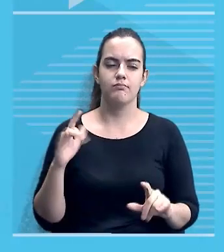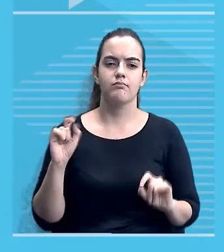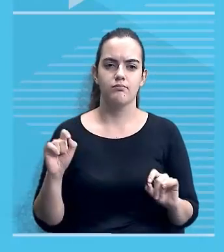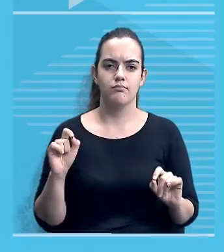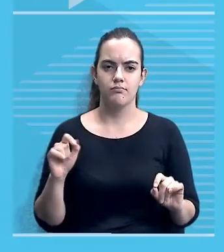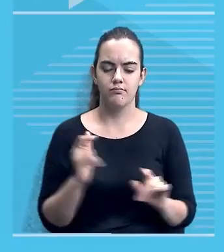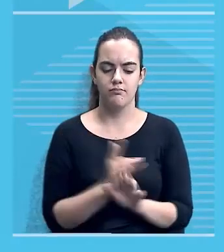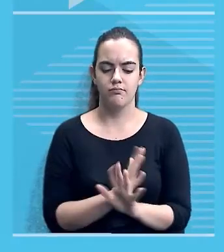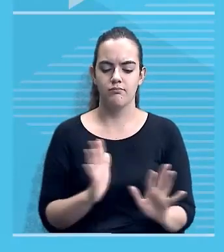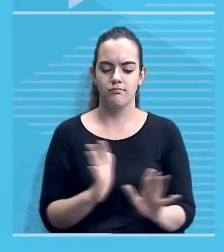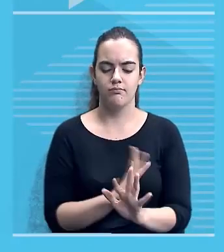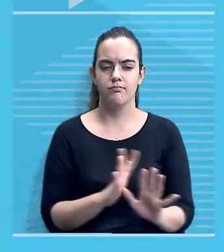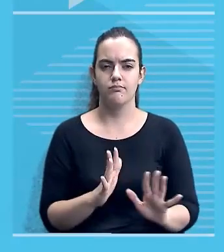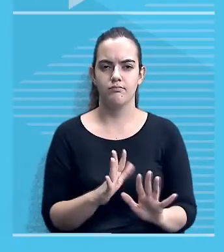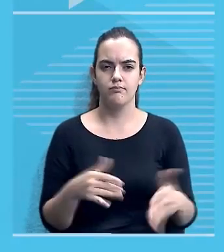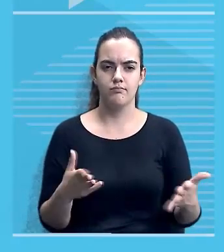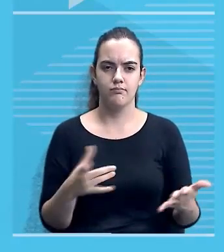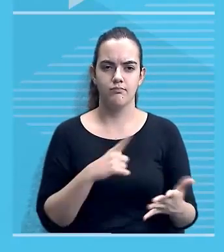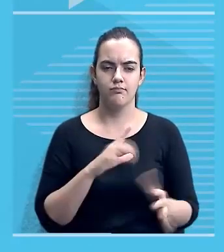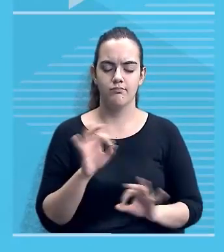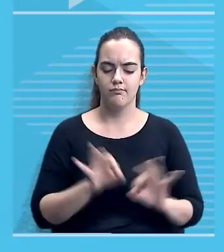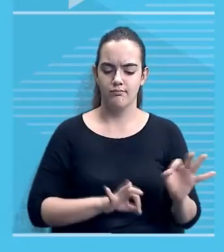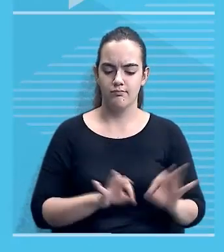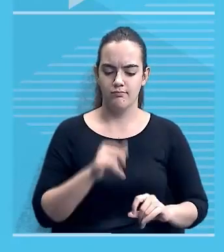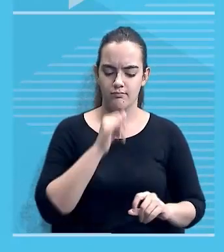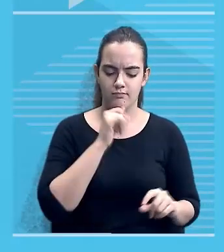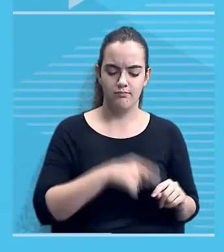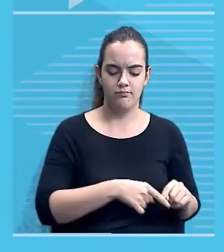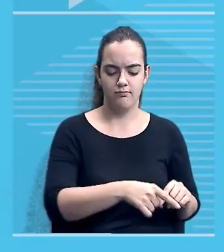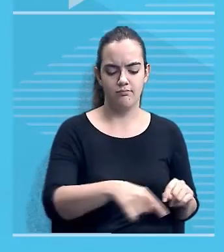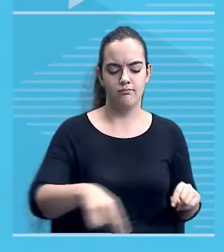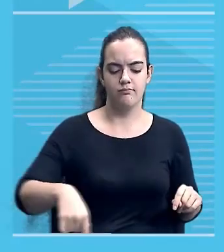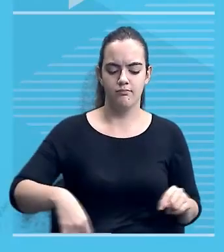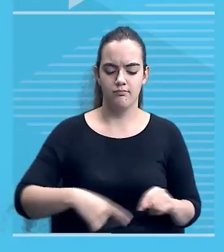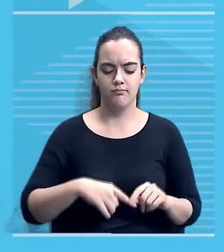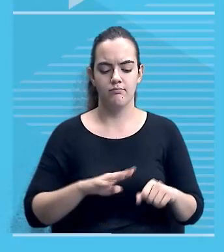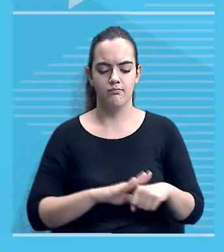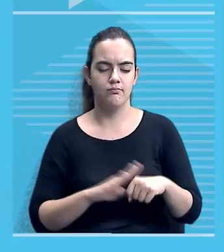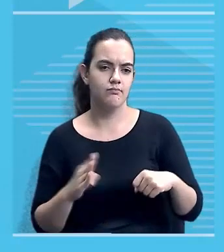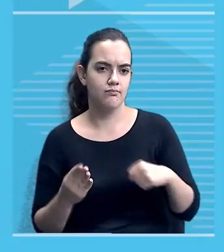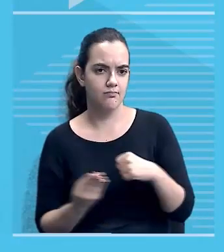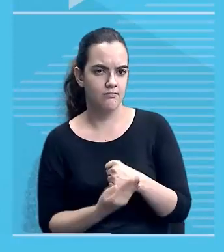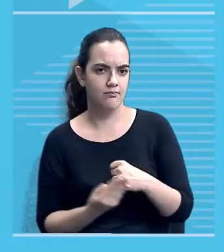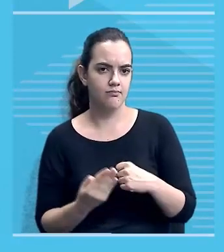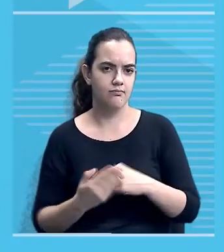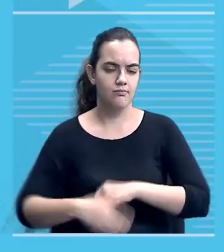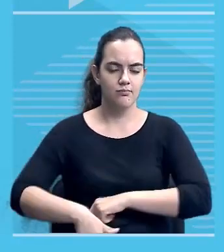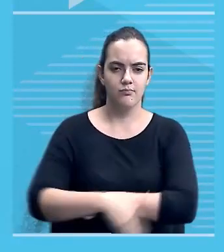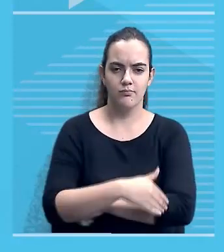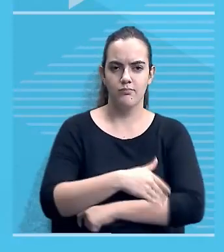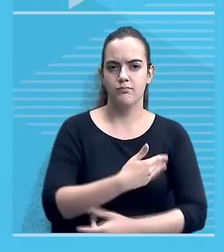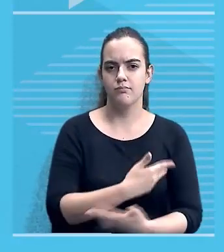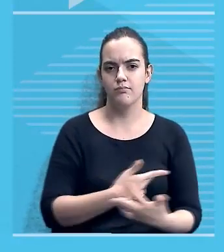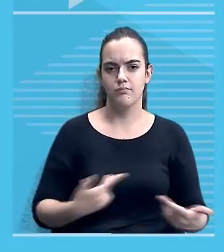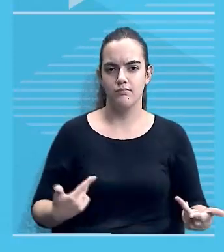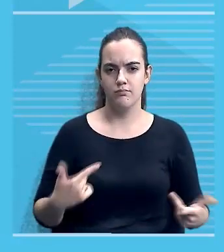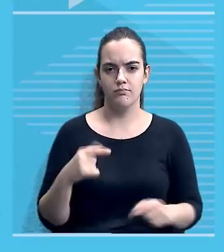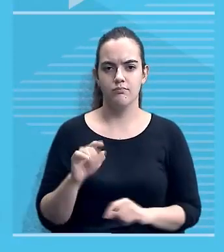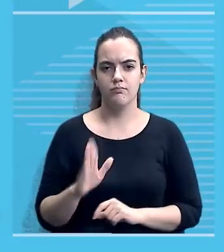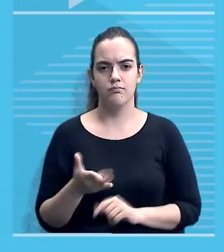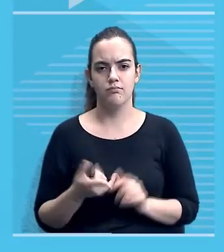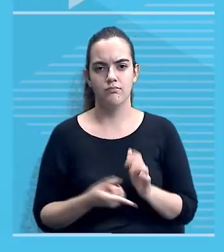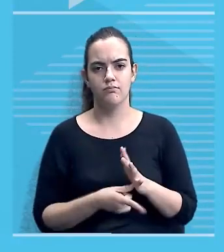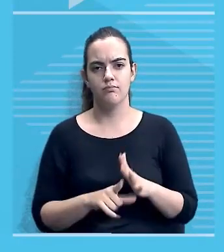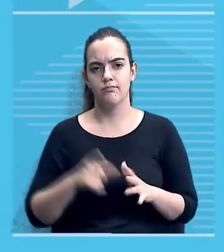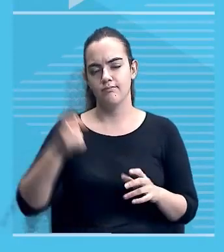todo um planejamento a área Central bairros tá exatamente por ela